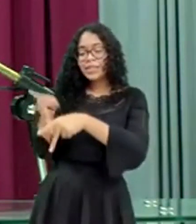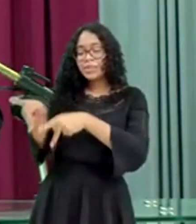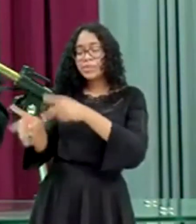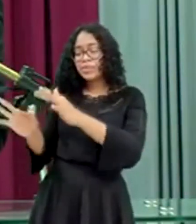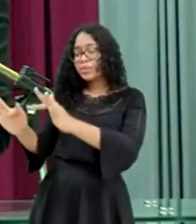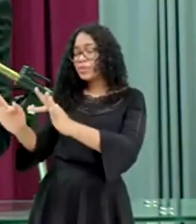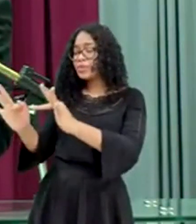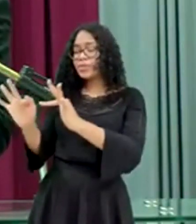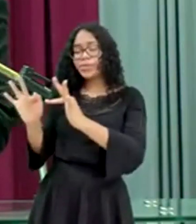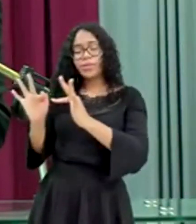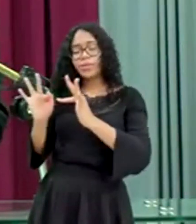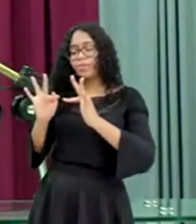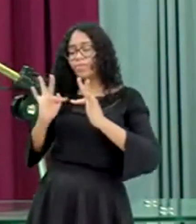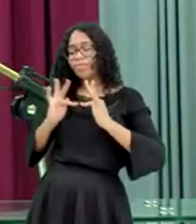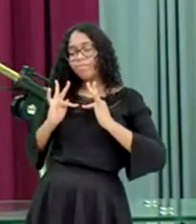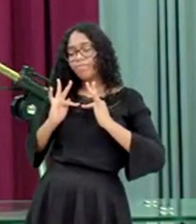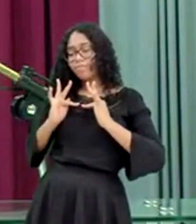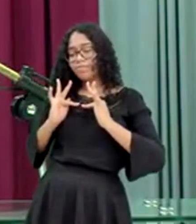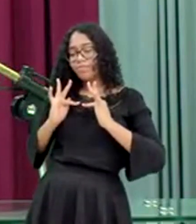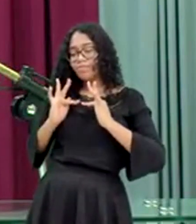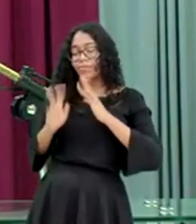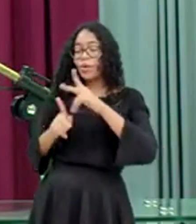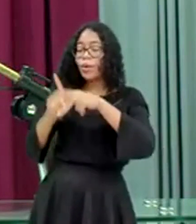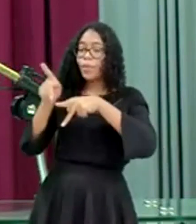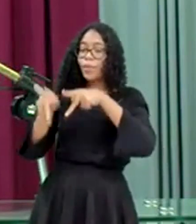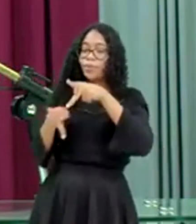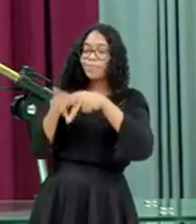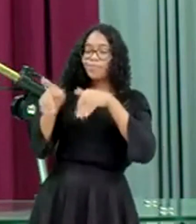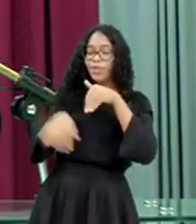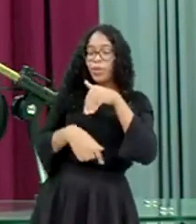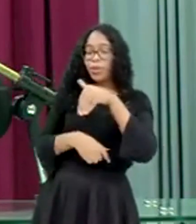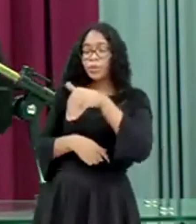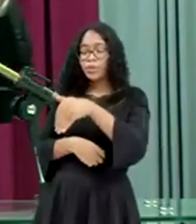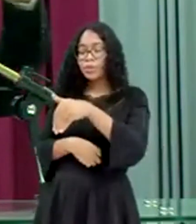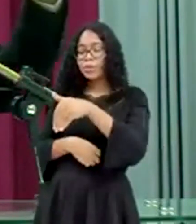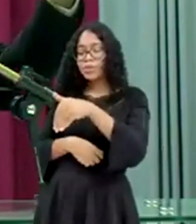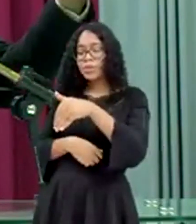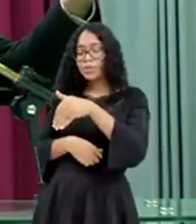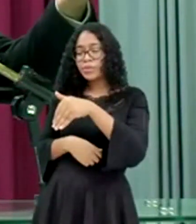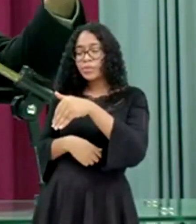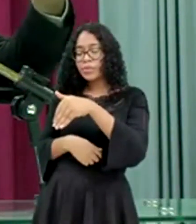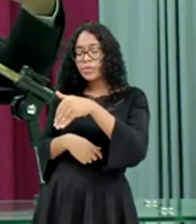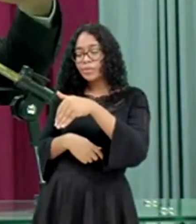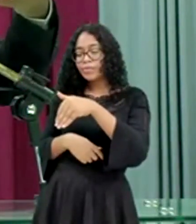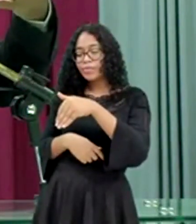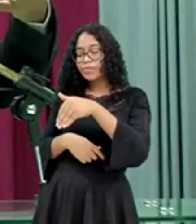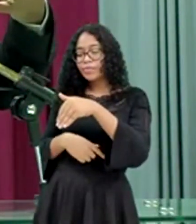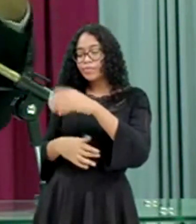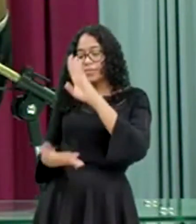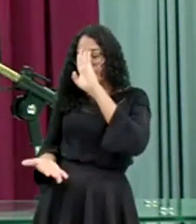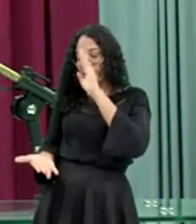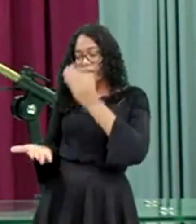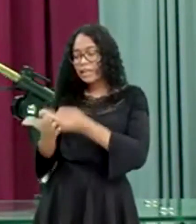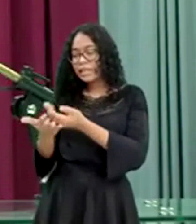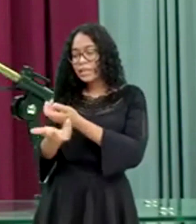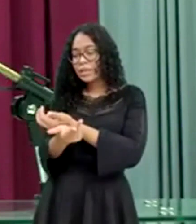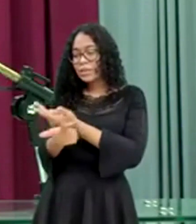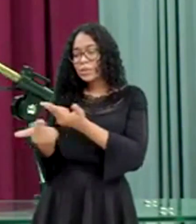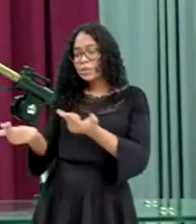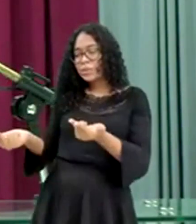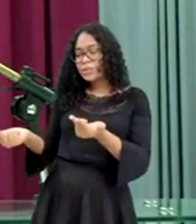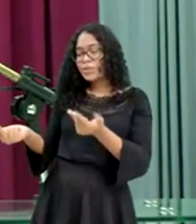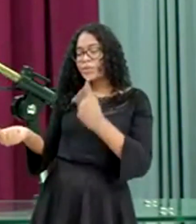em mim. Eles continuam crendo nas circunstâncias, crendo naquilo